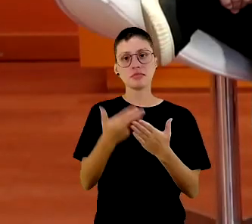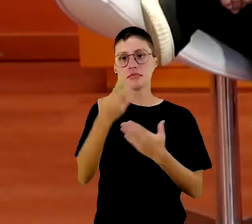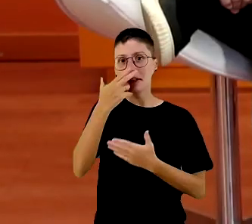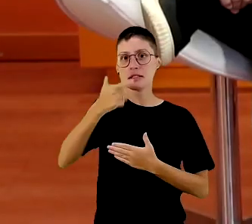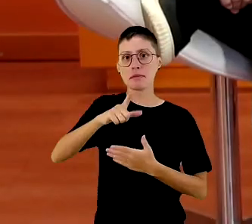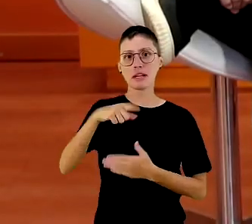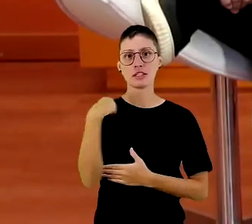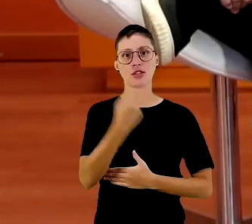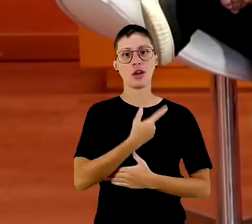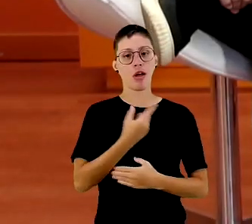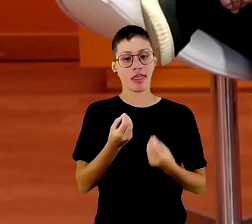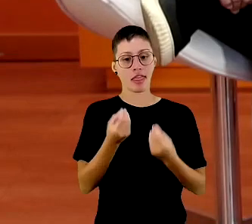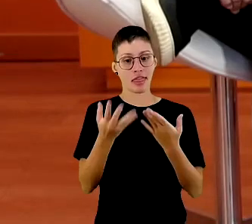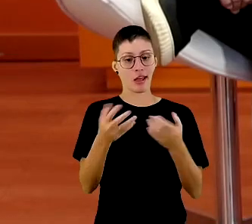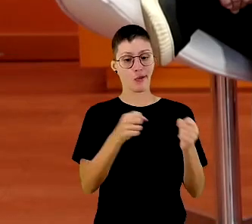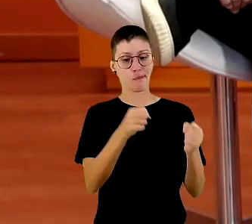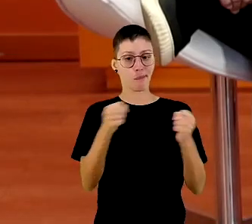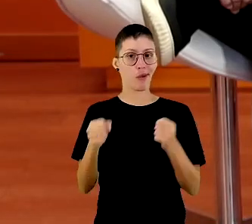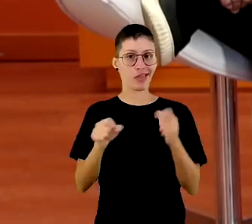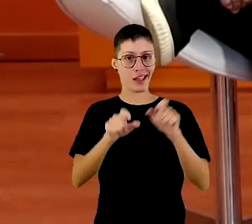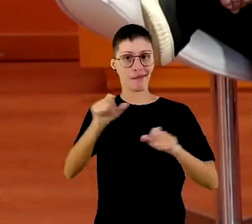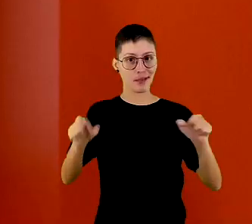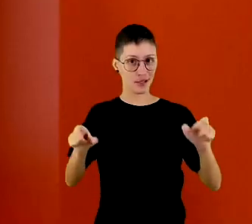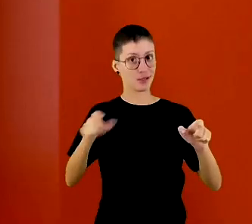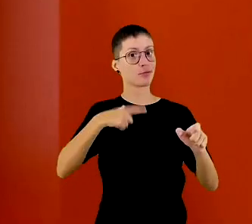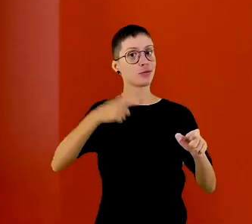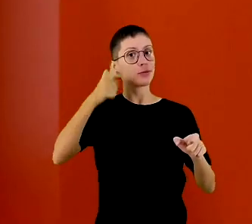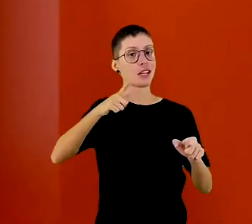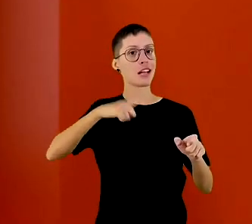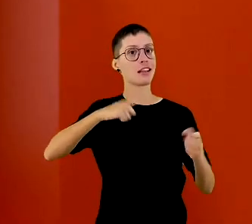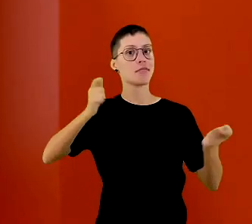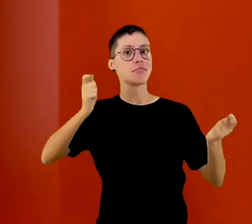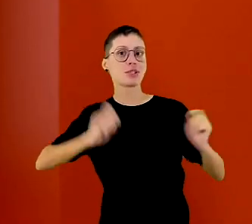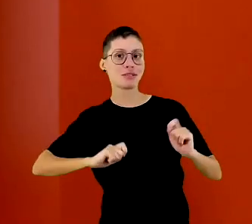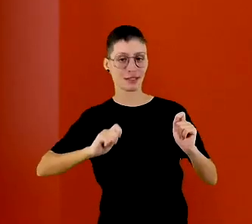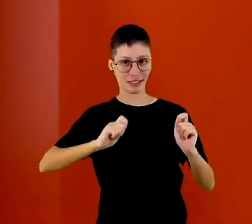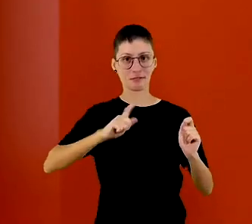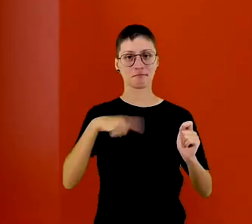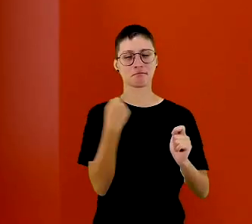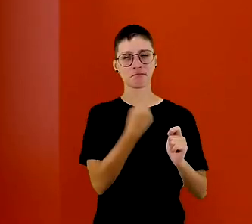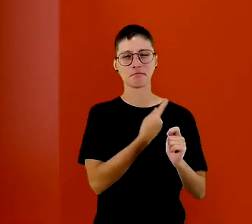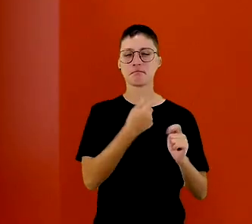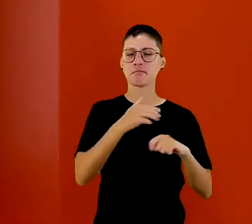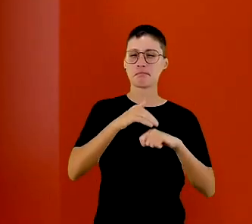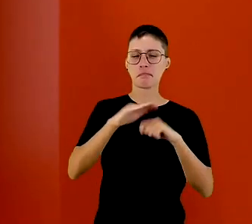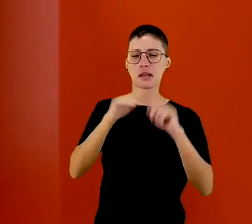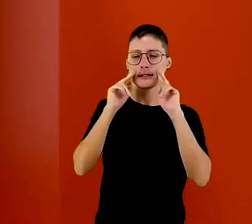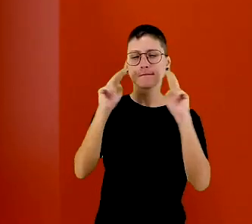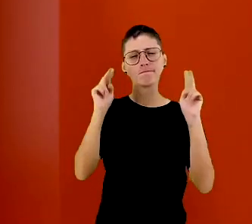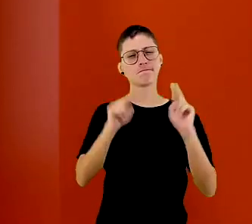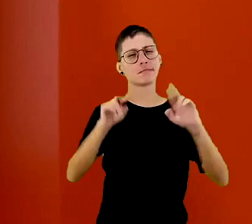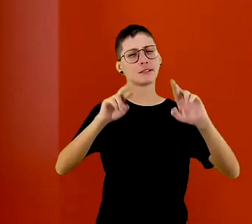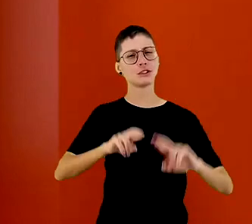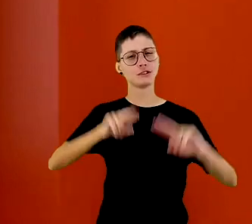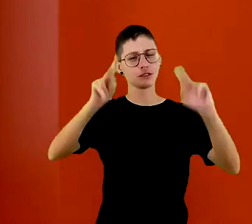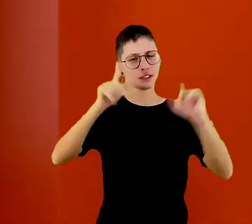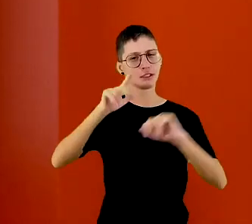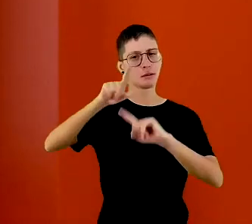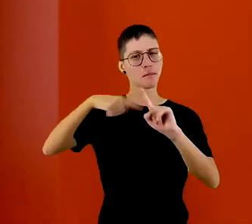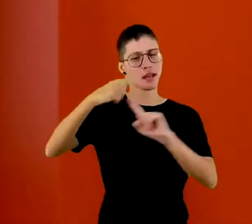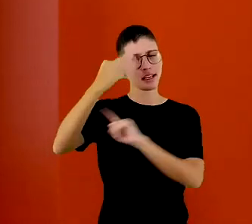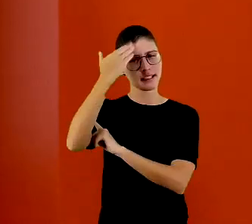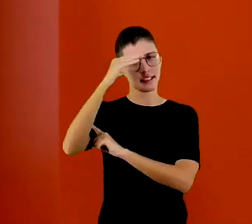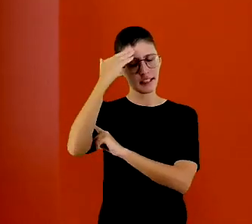empoderando o consumidor. A verdade é essa. Então, por isso que cada vez mais a gente tem que olhar de uma forma diferente e entendê-lo. Vou lançar aqui uma